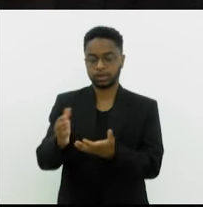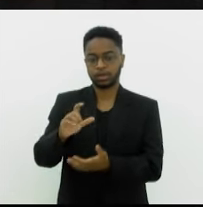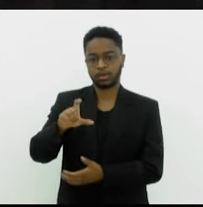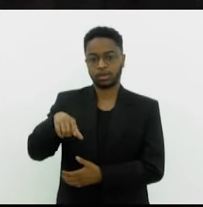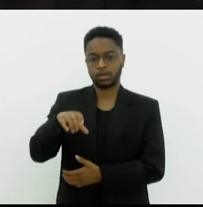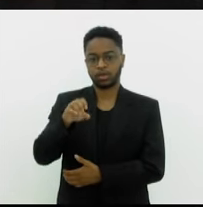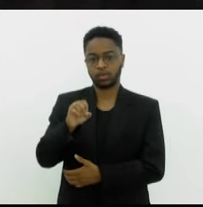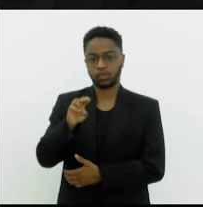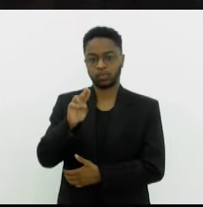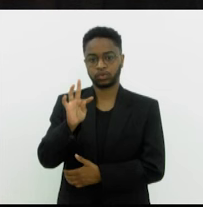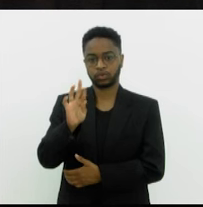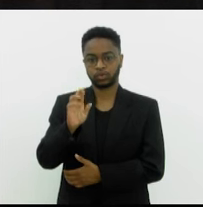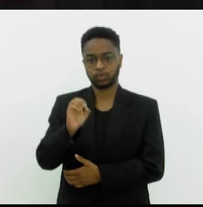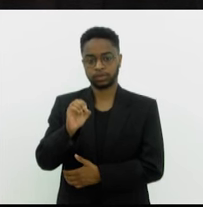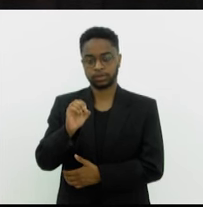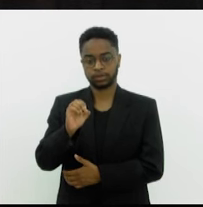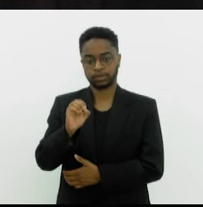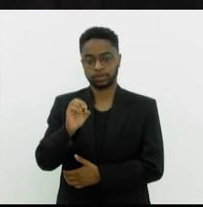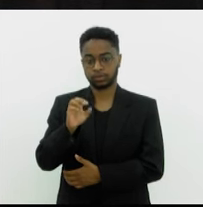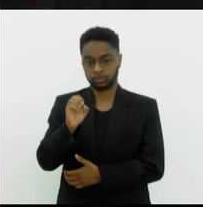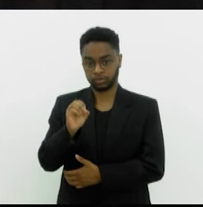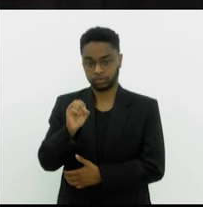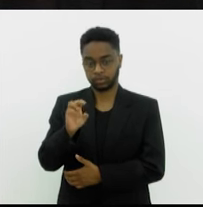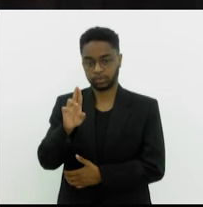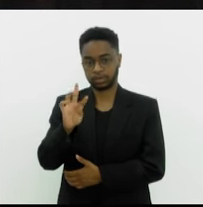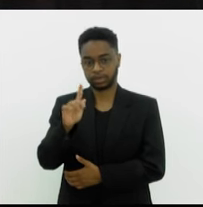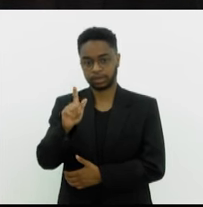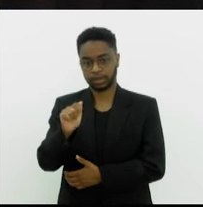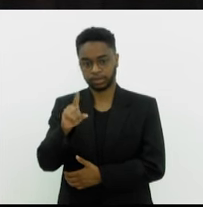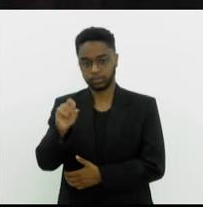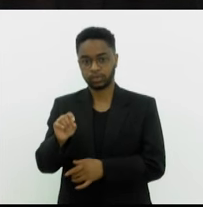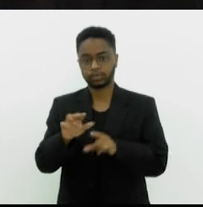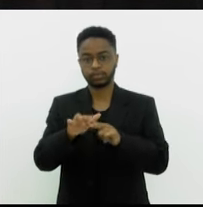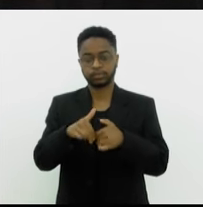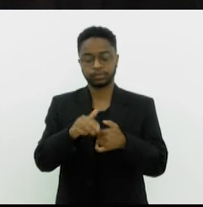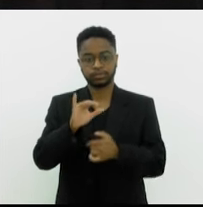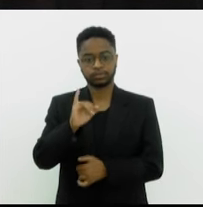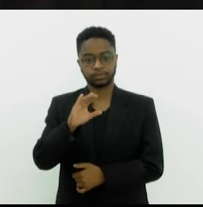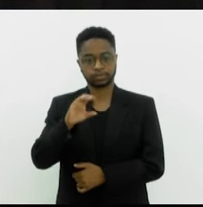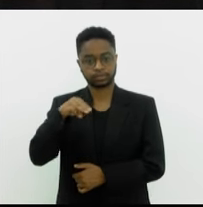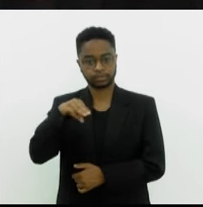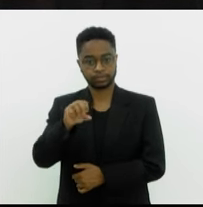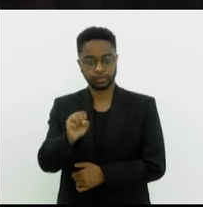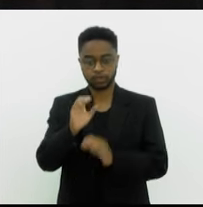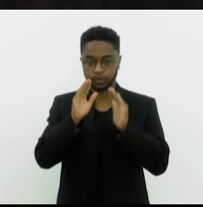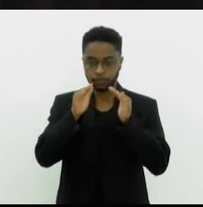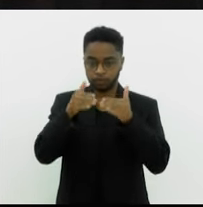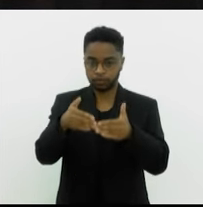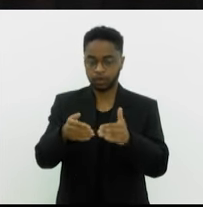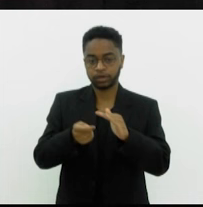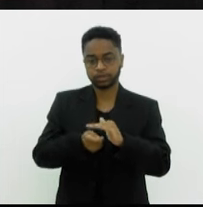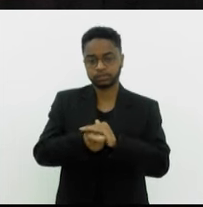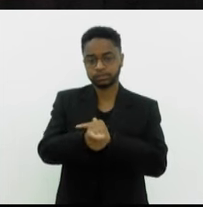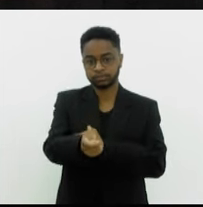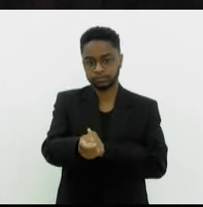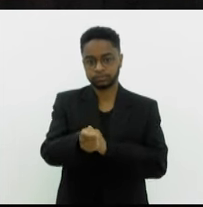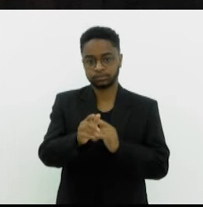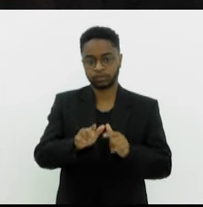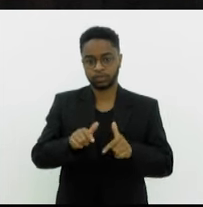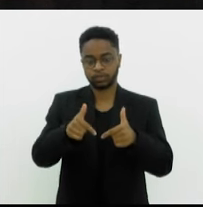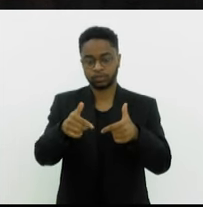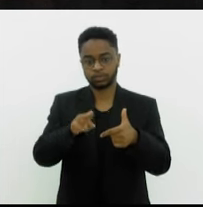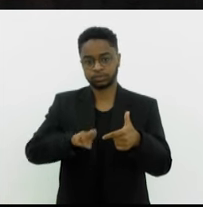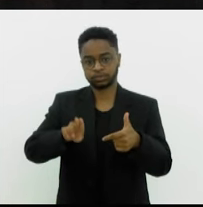outorgado, consoante esses convênios de ICMS, destinado à aplicação em